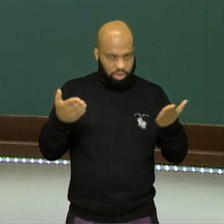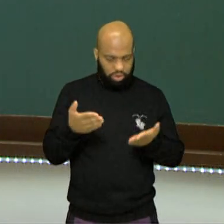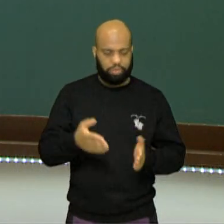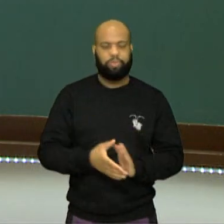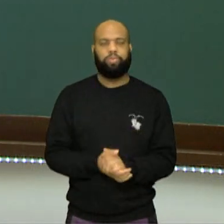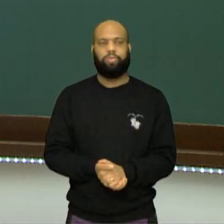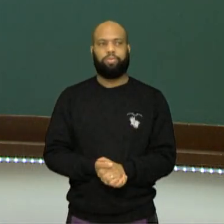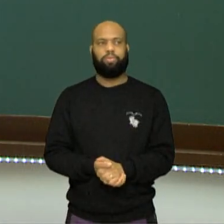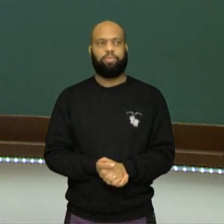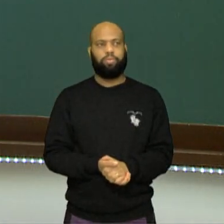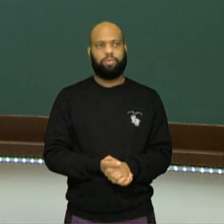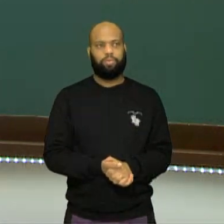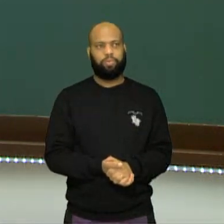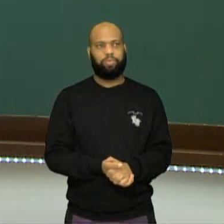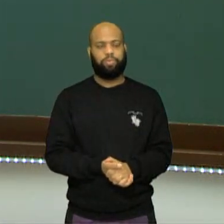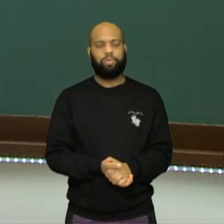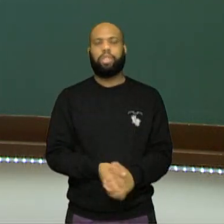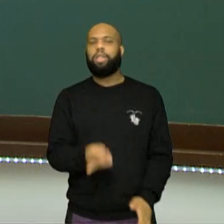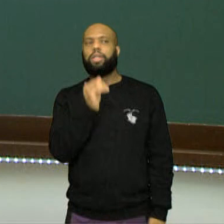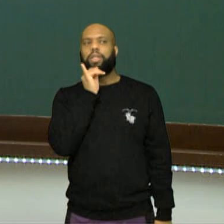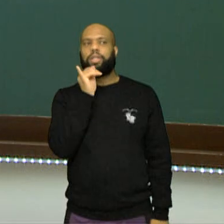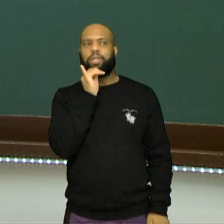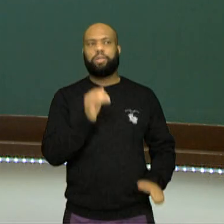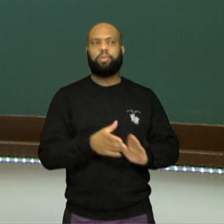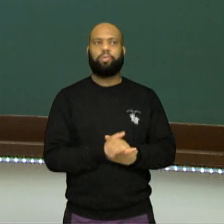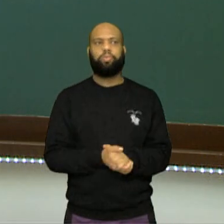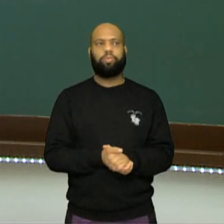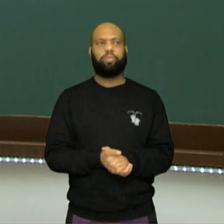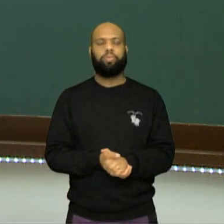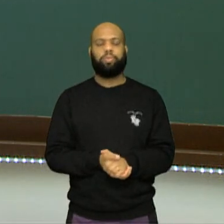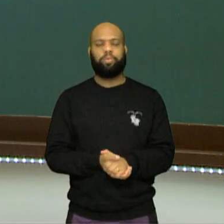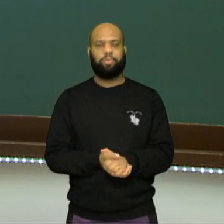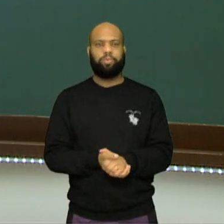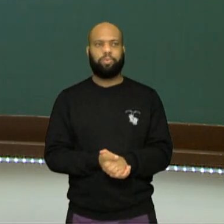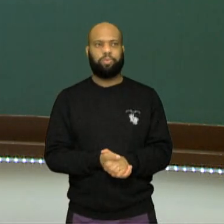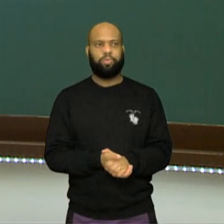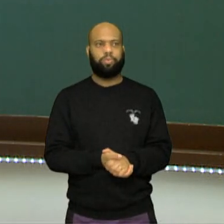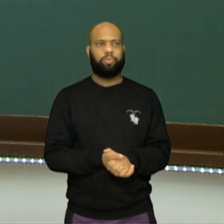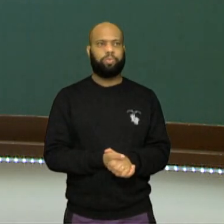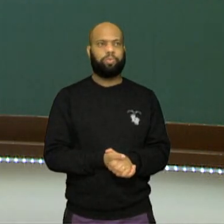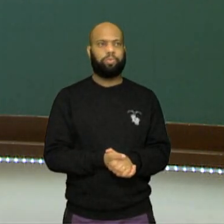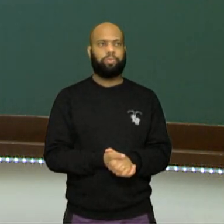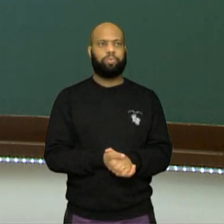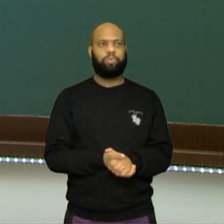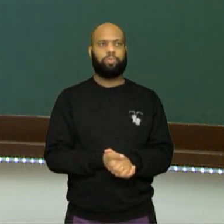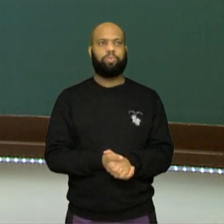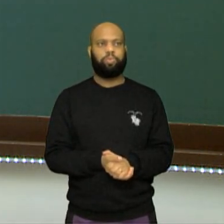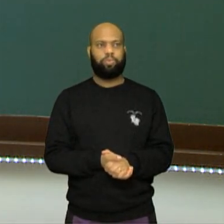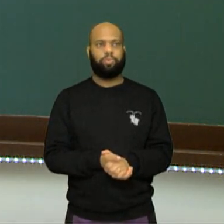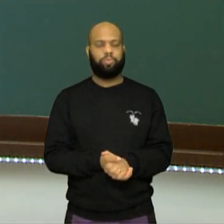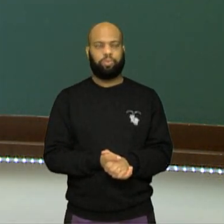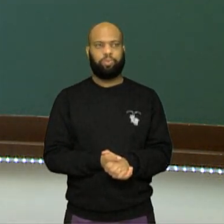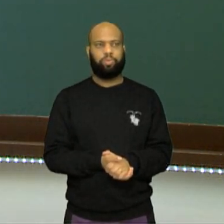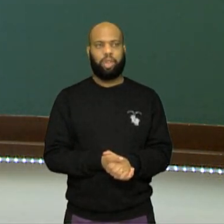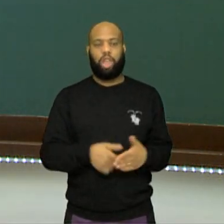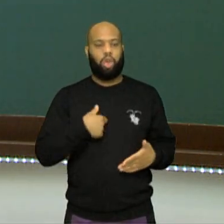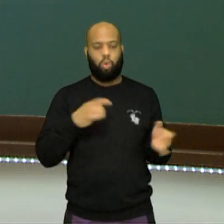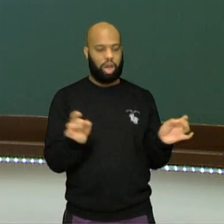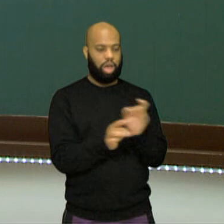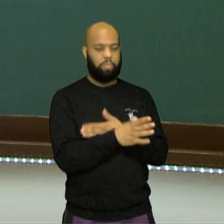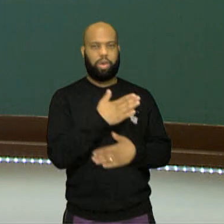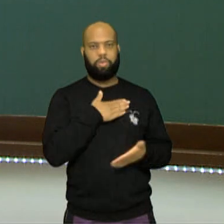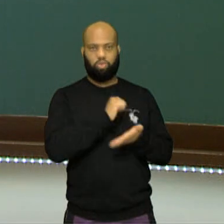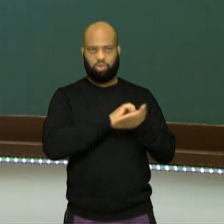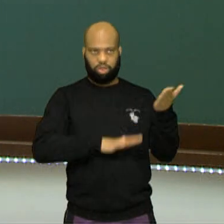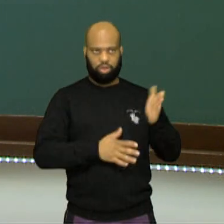naquele momento, tá bom? Por exemplo, I have finished my homework, she has finished her homework.